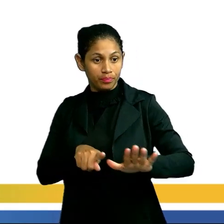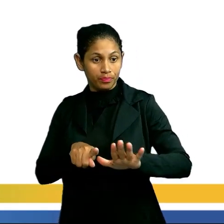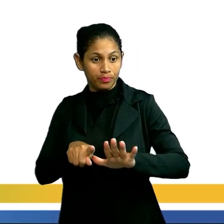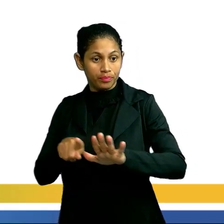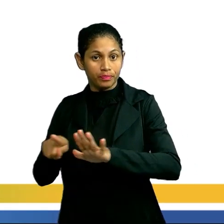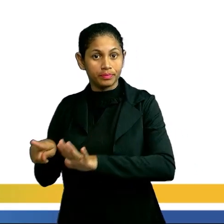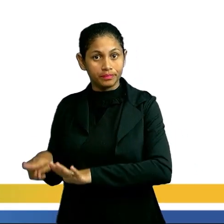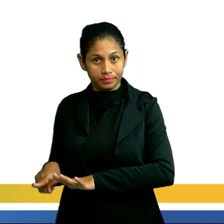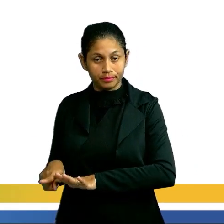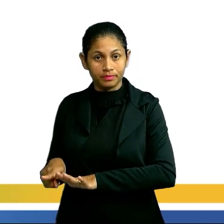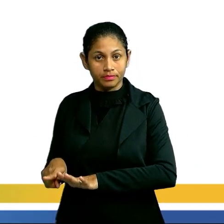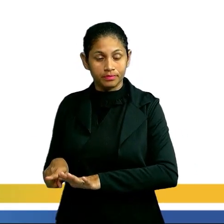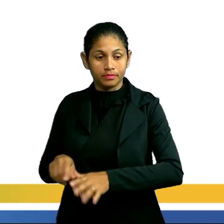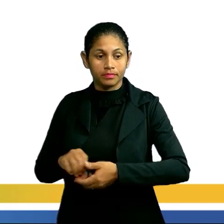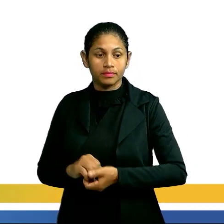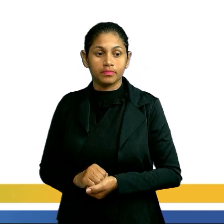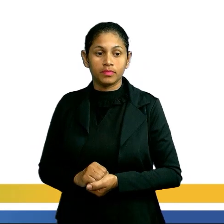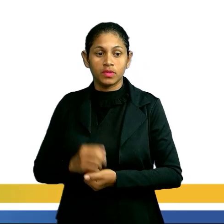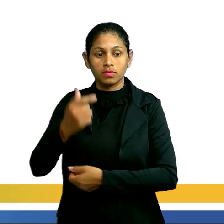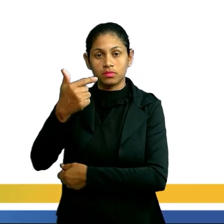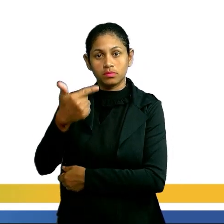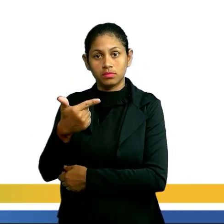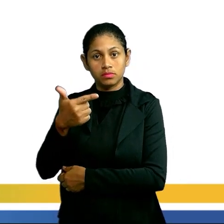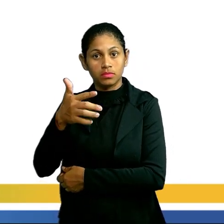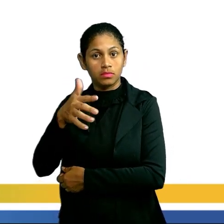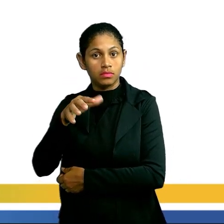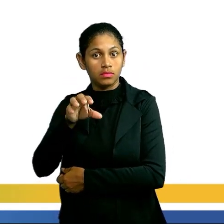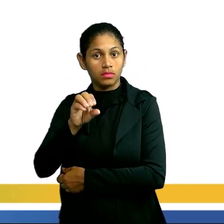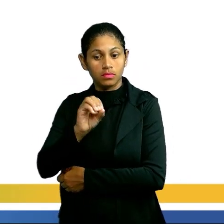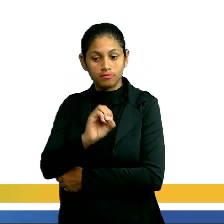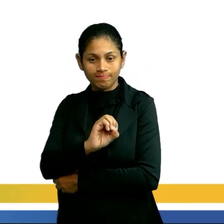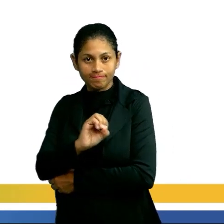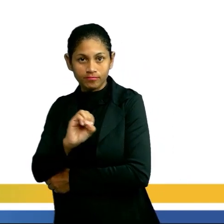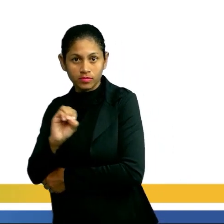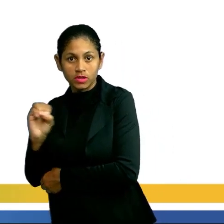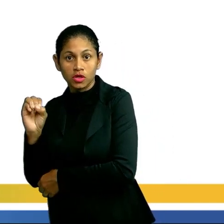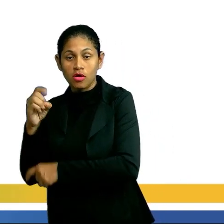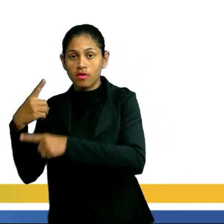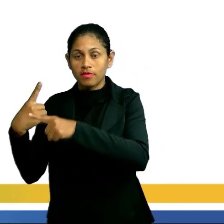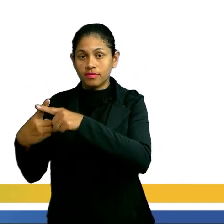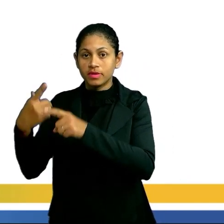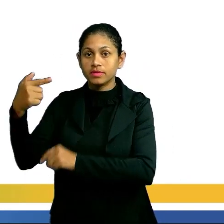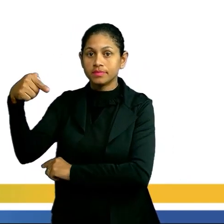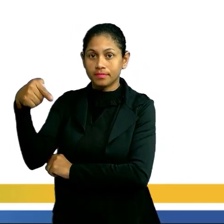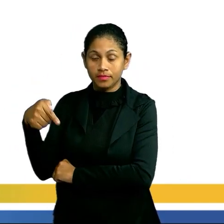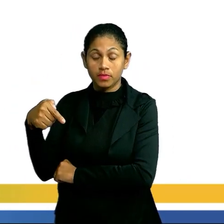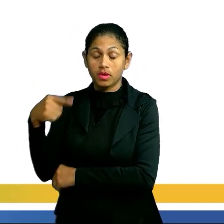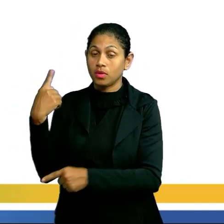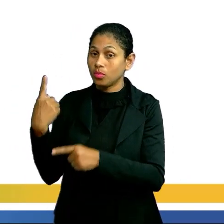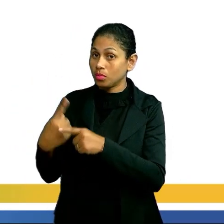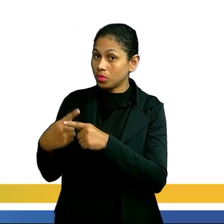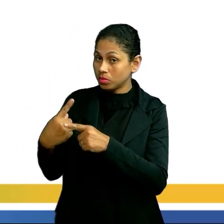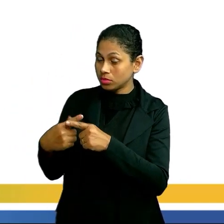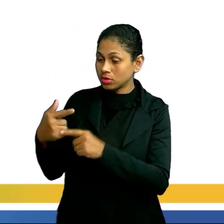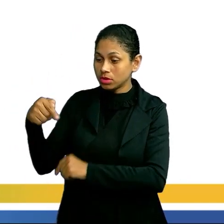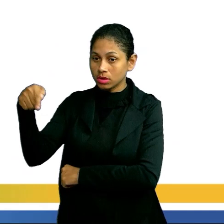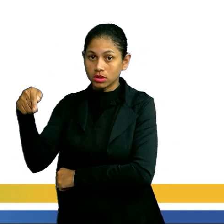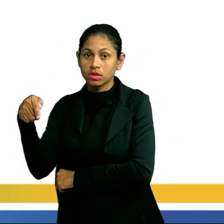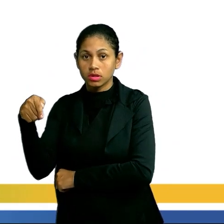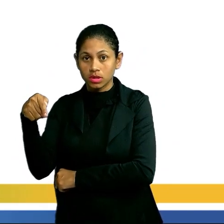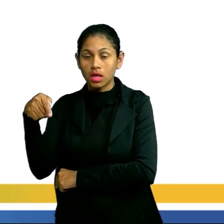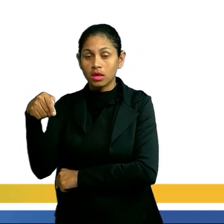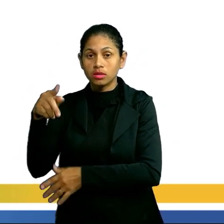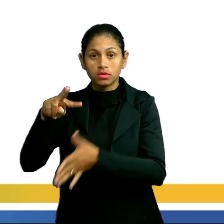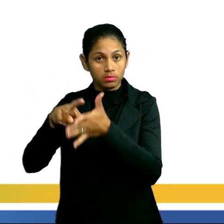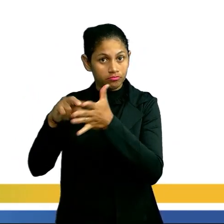vai ser calculado como sendo 20.000 vezes 7, já que 7 corresponde à quantidade de dias numa semana, e a cada